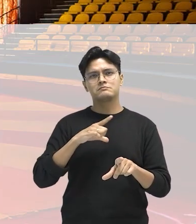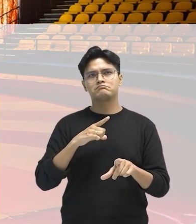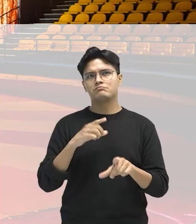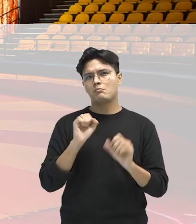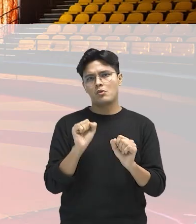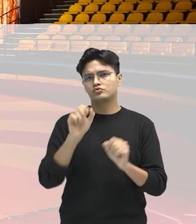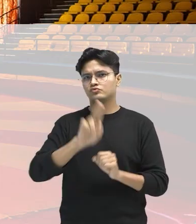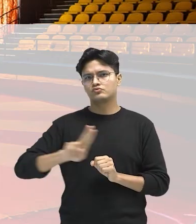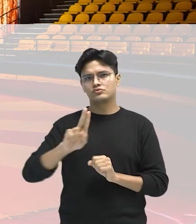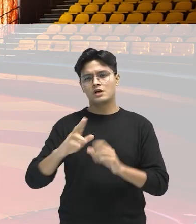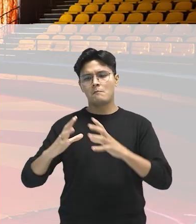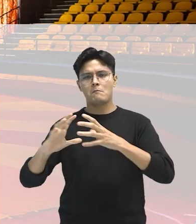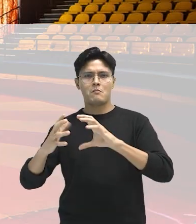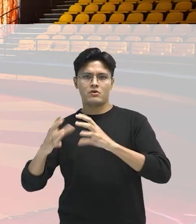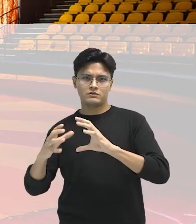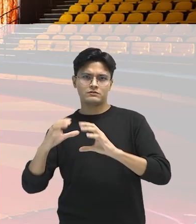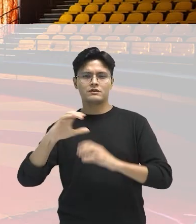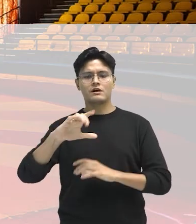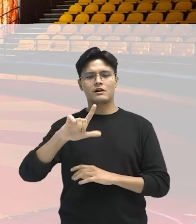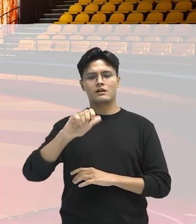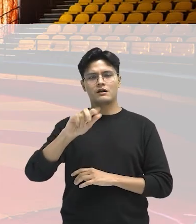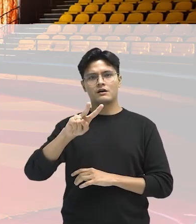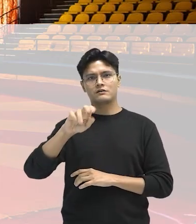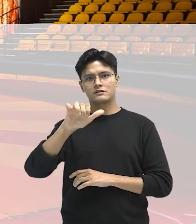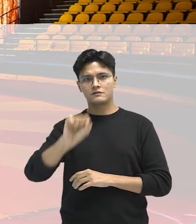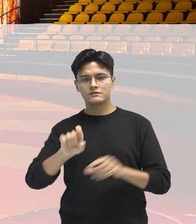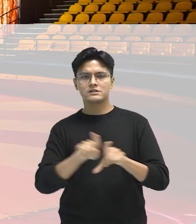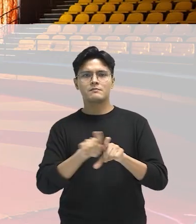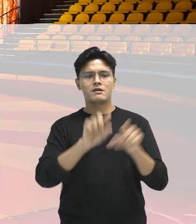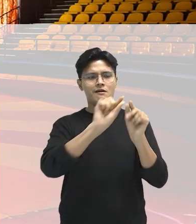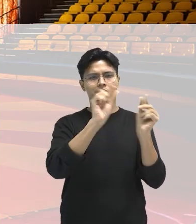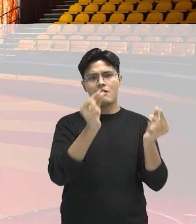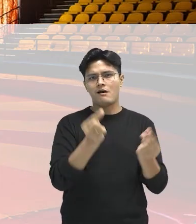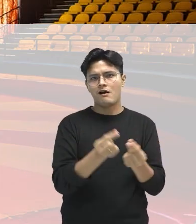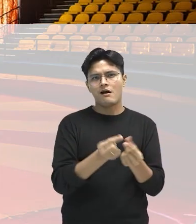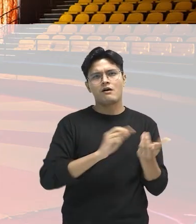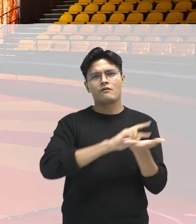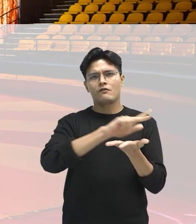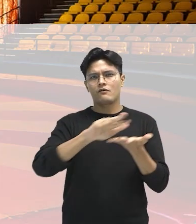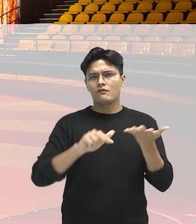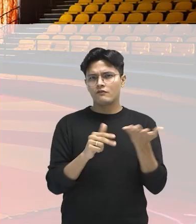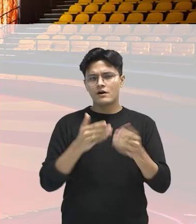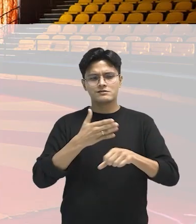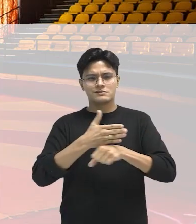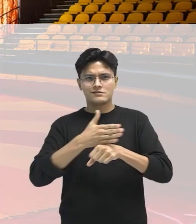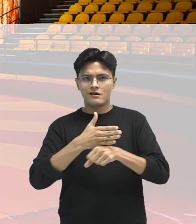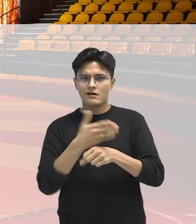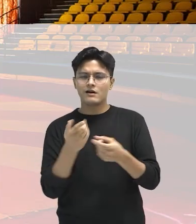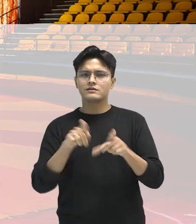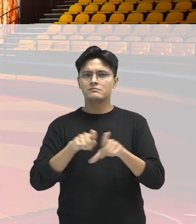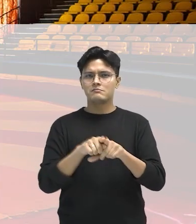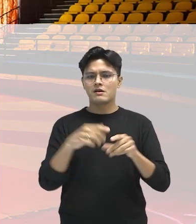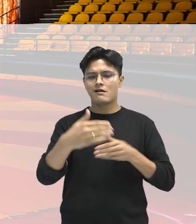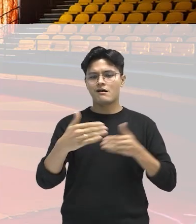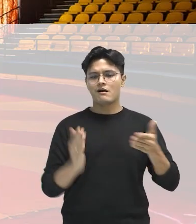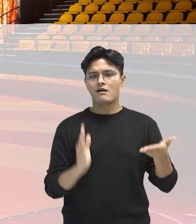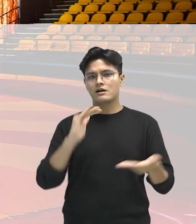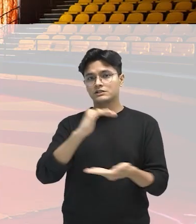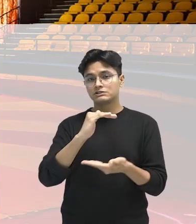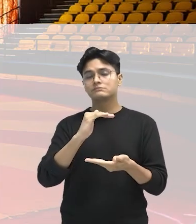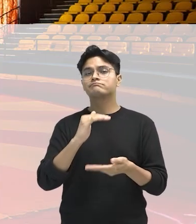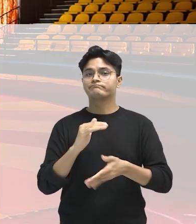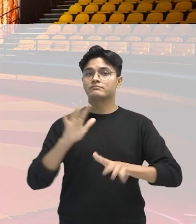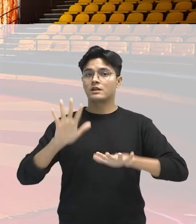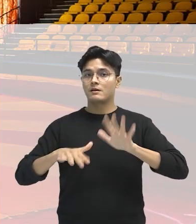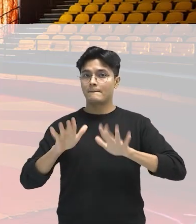bolinhas, claves, aros, né, e assim por diante, serrote, caixote. Tudo vai depender o